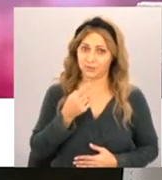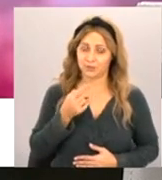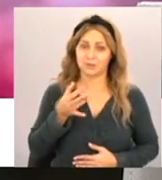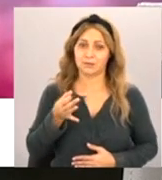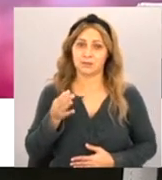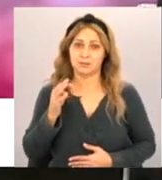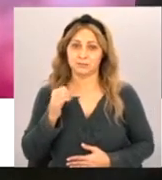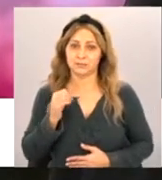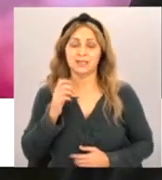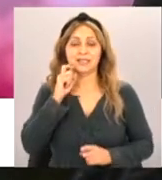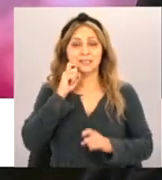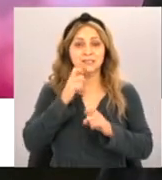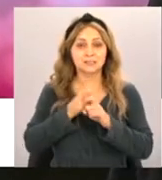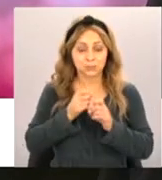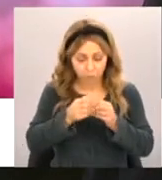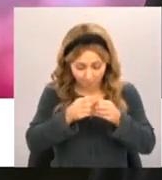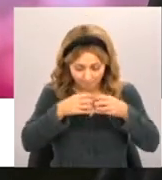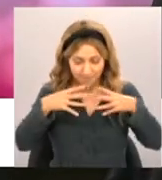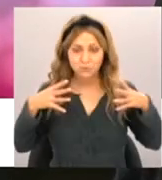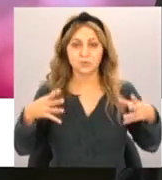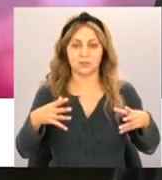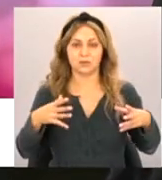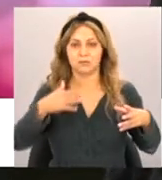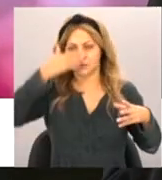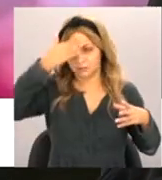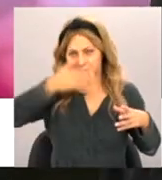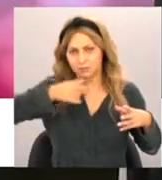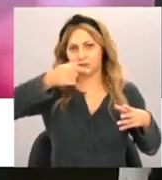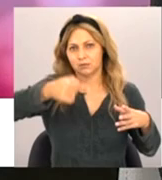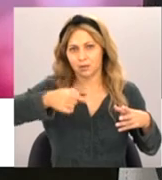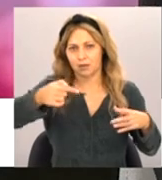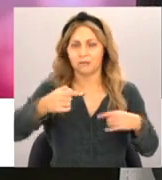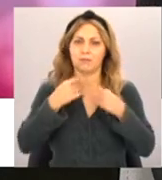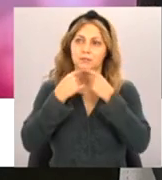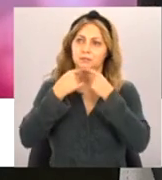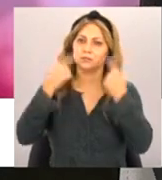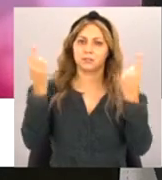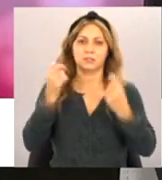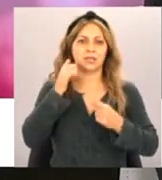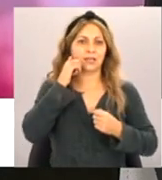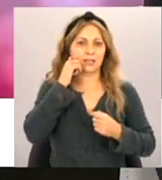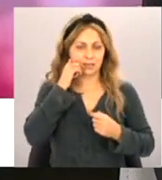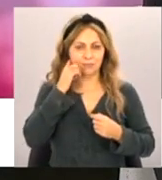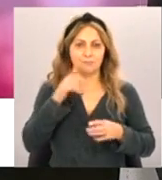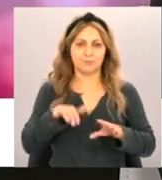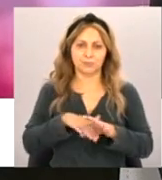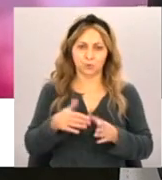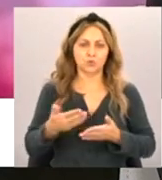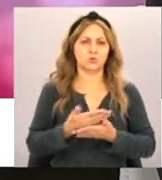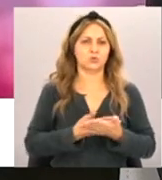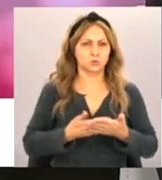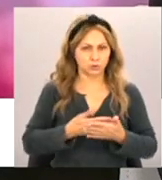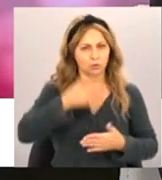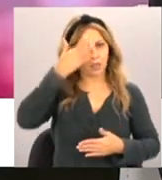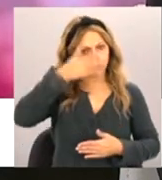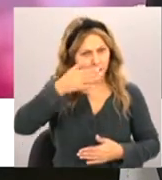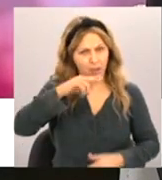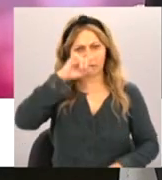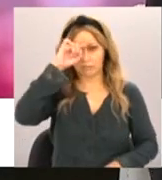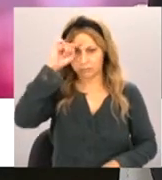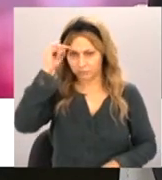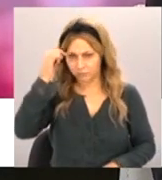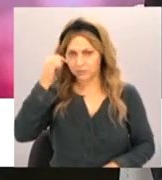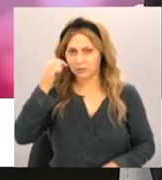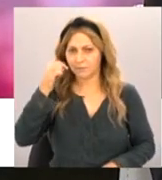maioria absoluta e portanto mesmo aquilo que eventualmente não tenha sido percebido Por que esteve nas negociações todos os dias foram precisas muito difíceis e nós